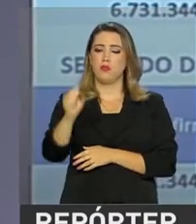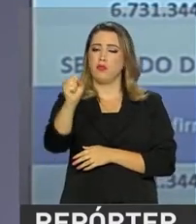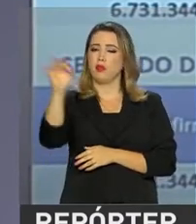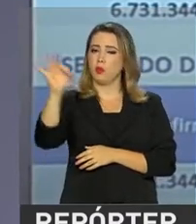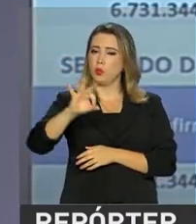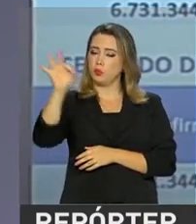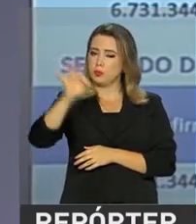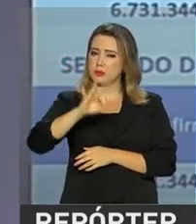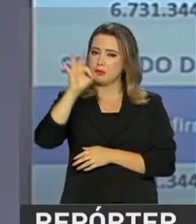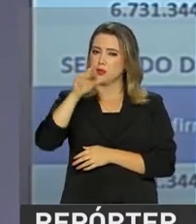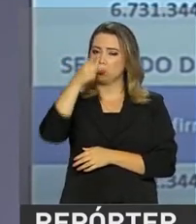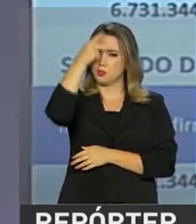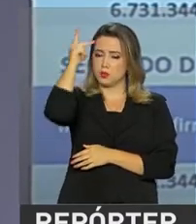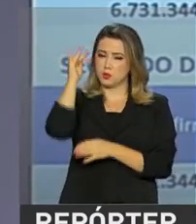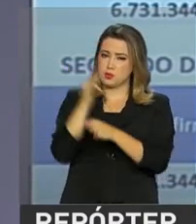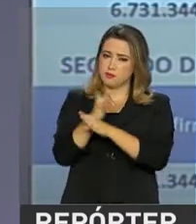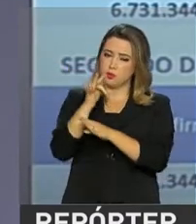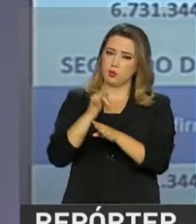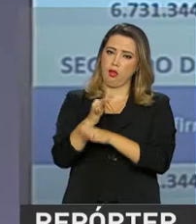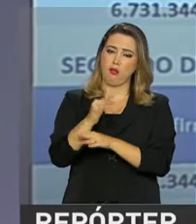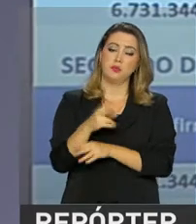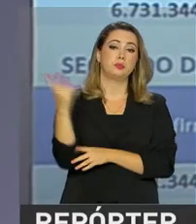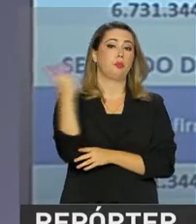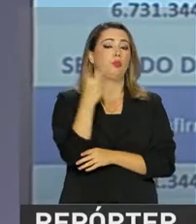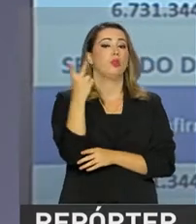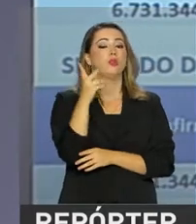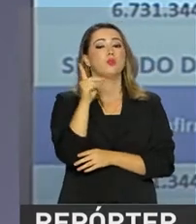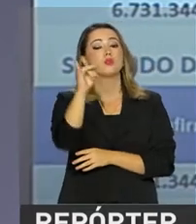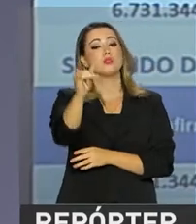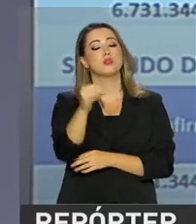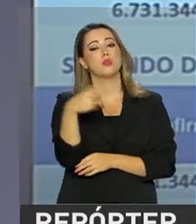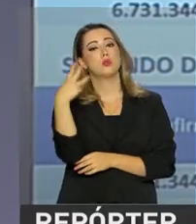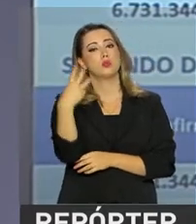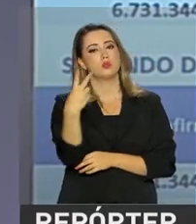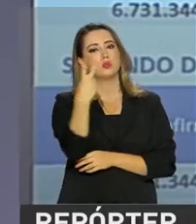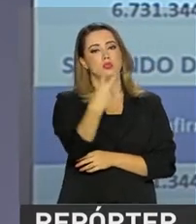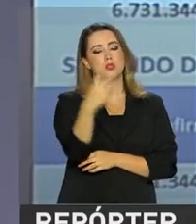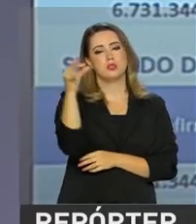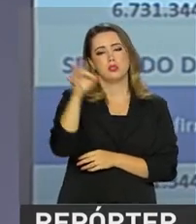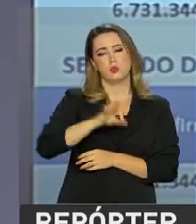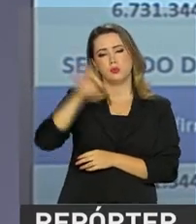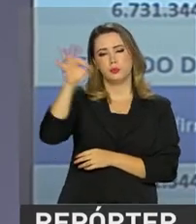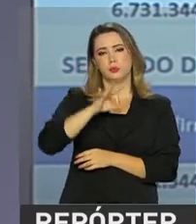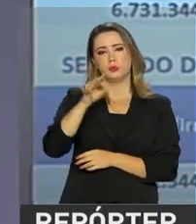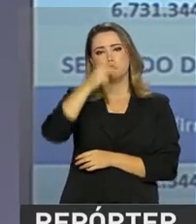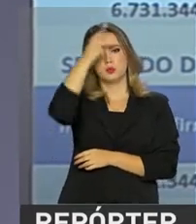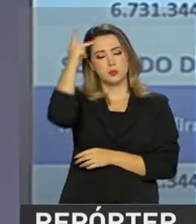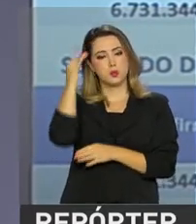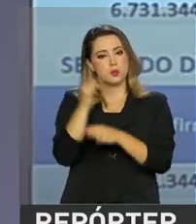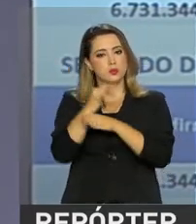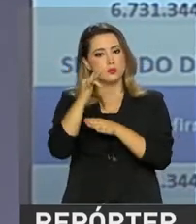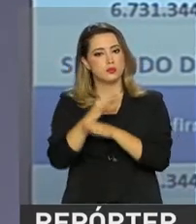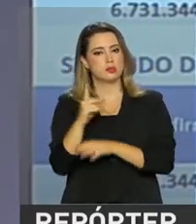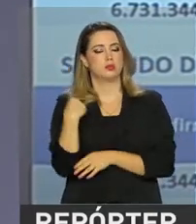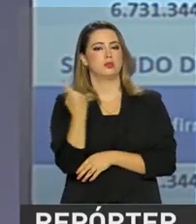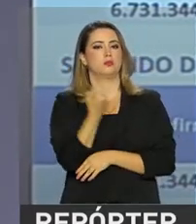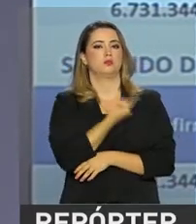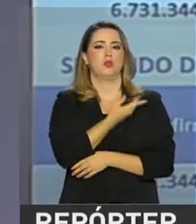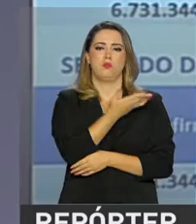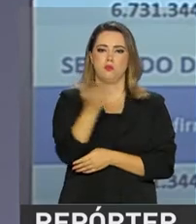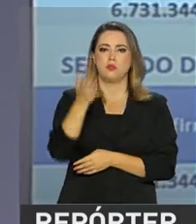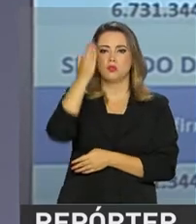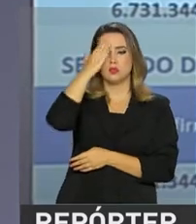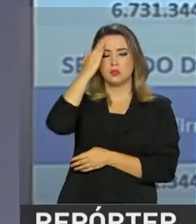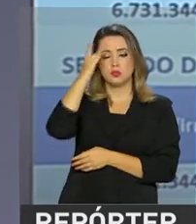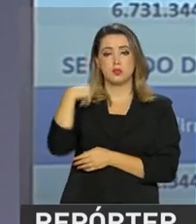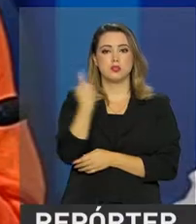29,8% de ausente e no segundo dia 32% de ausente. Como vocês sabem, nós fazemos esse batimento